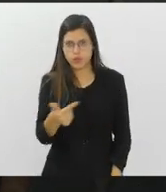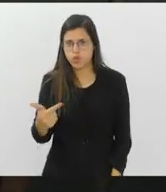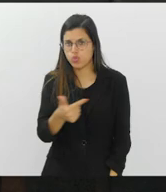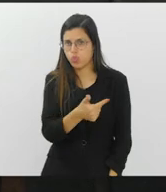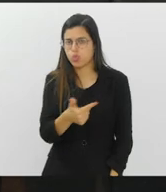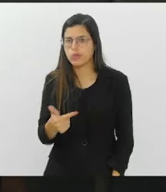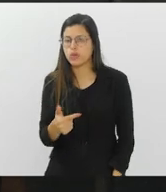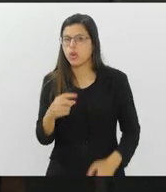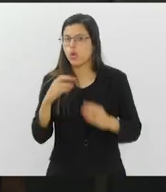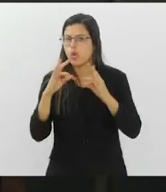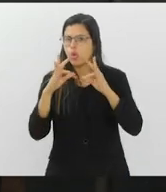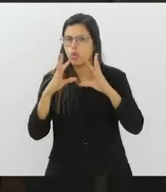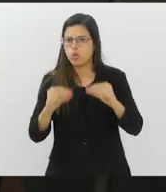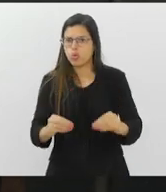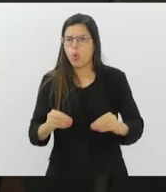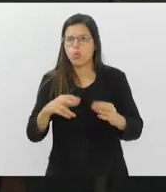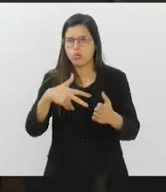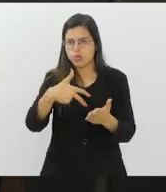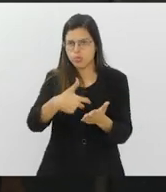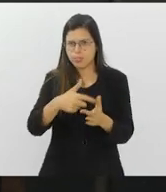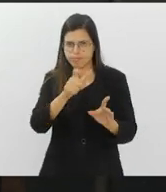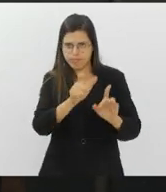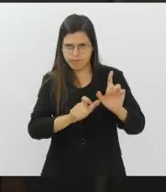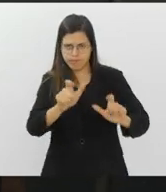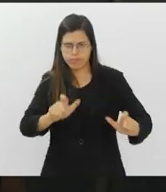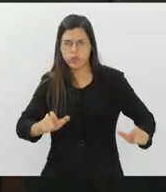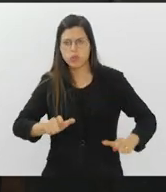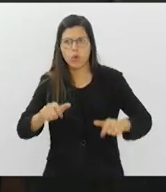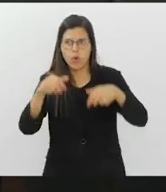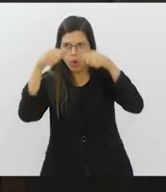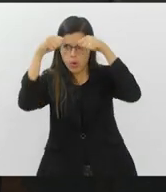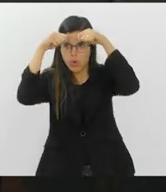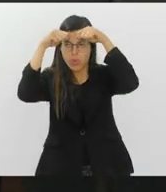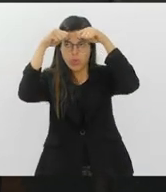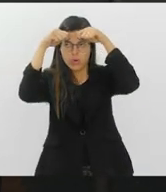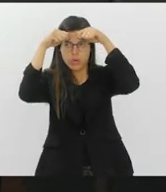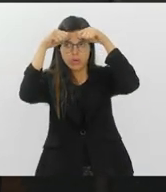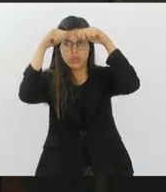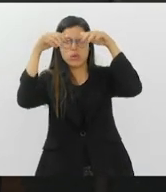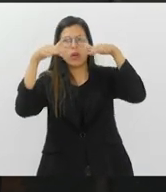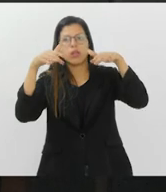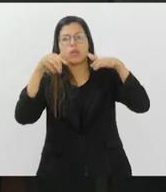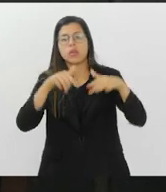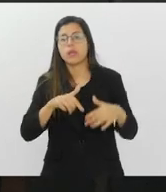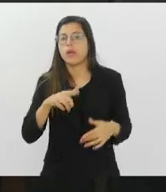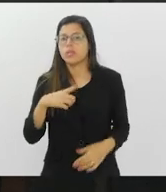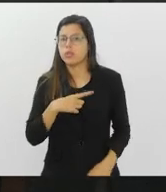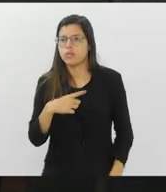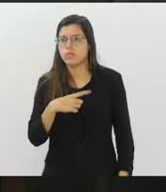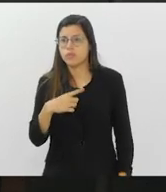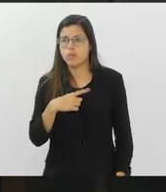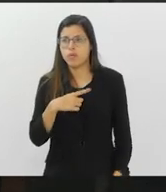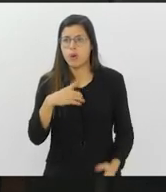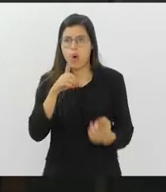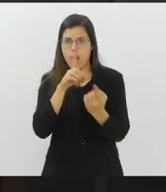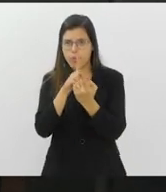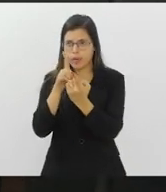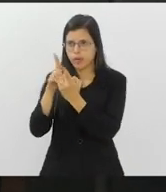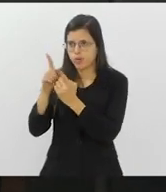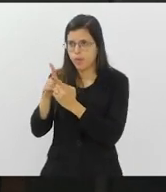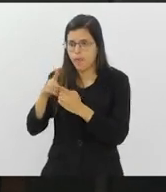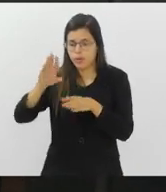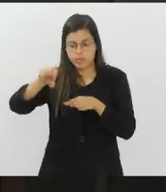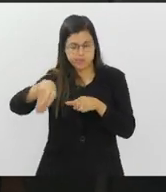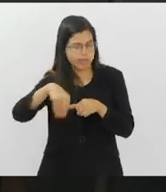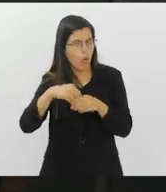pacientes com transtornos globais de desenvolvimento tiveram seus atendimentos incorporados na sua